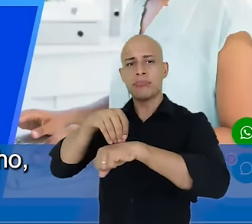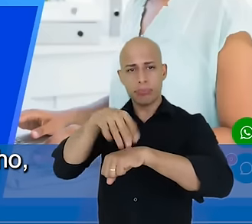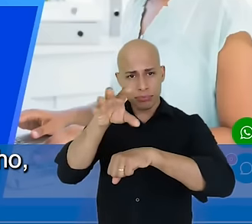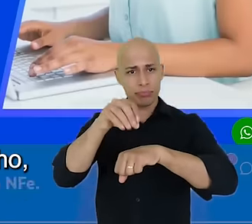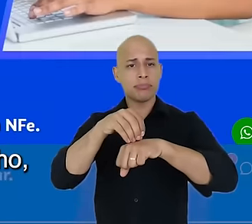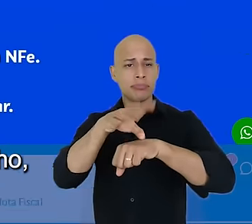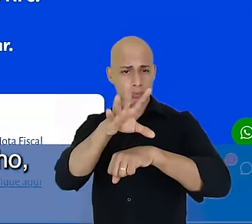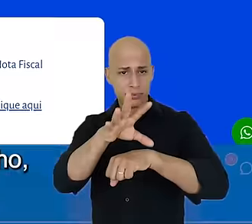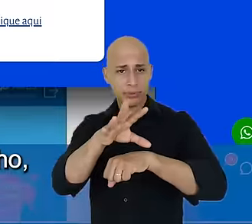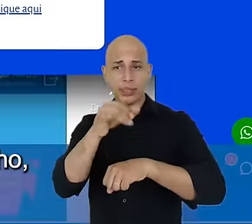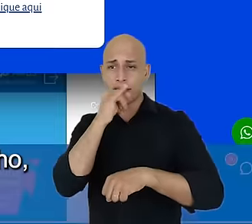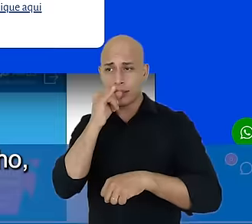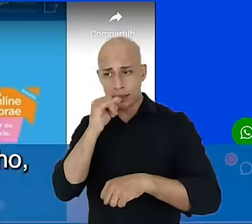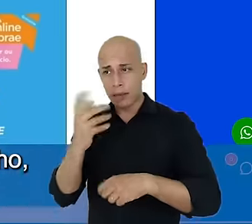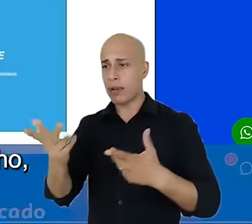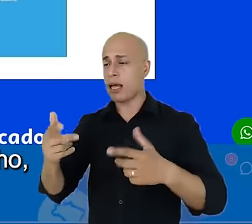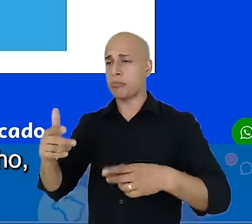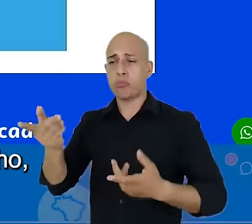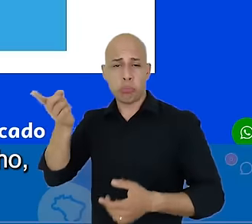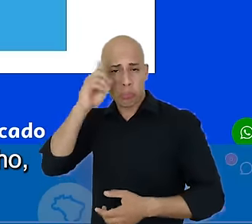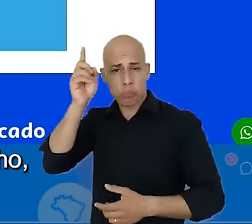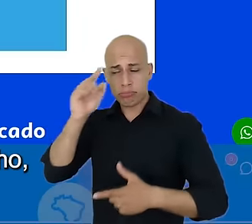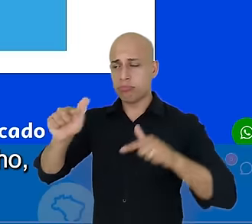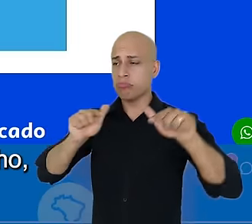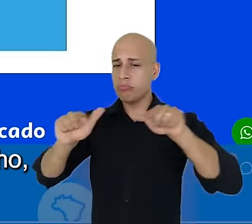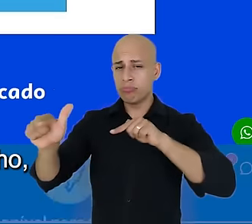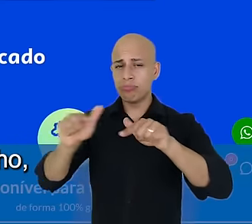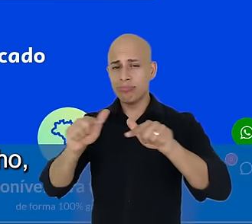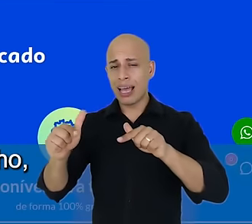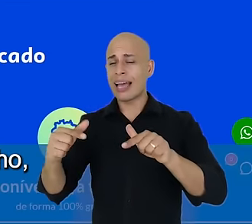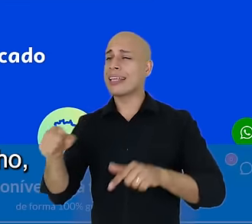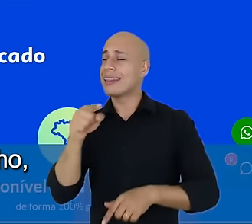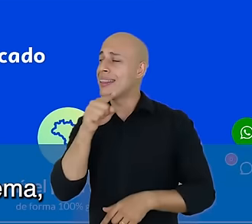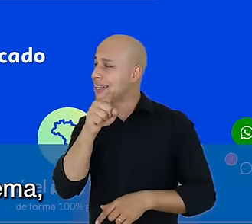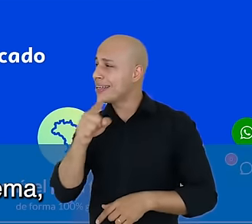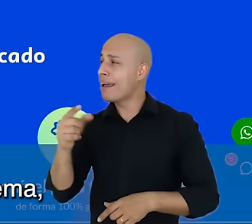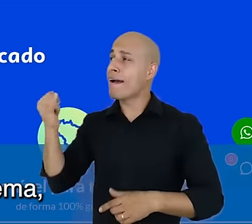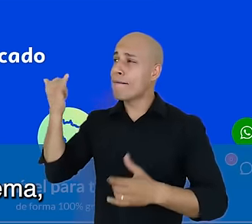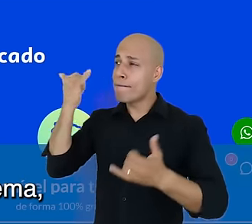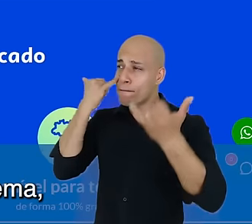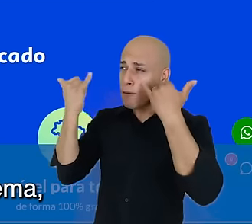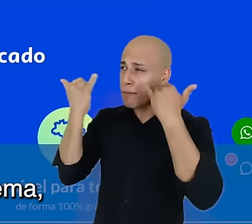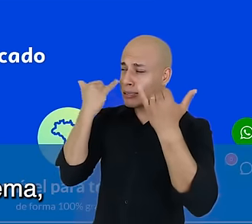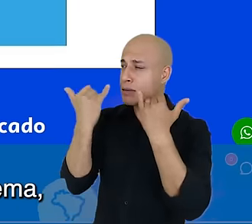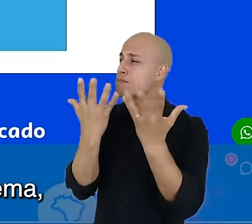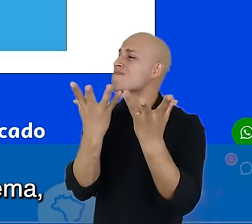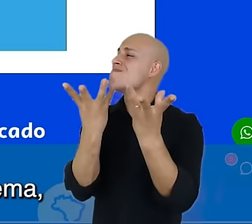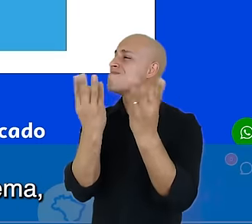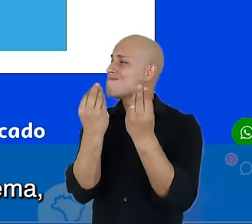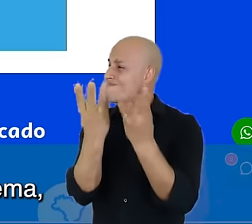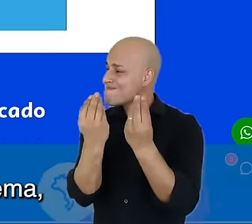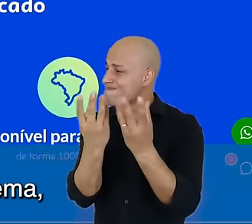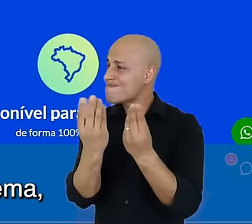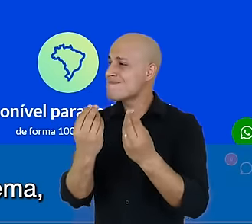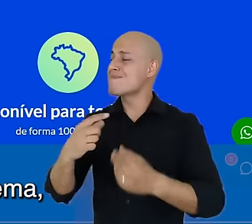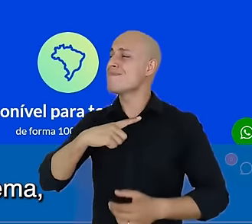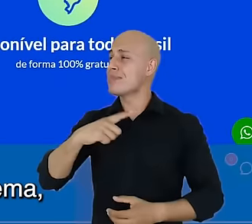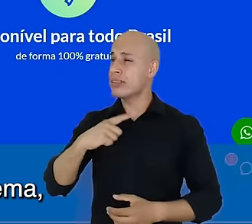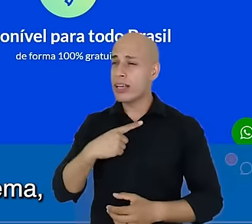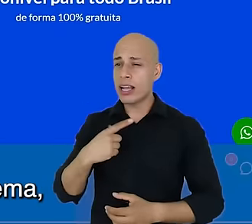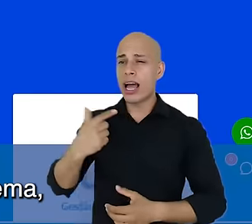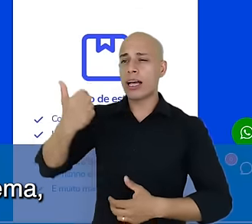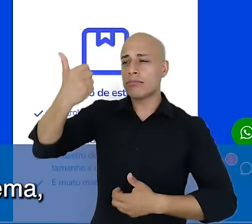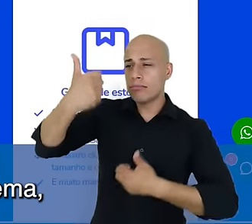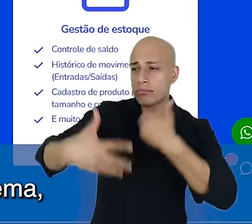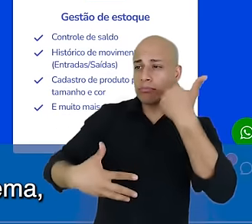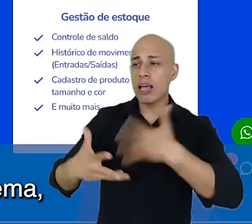seja aberto no dia a dia de trabalho por qu traz muitas informações traz um vídeo tutorial de como é o